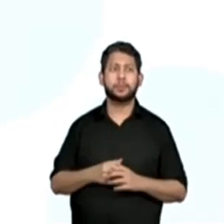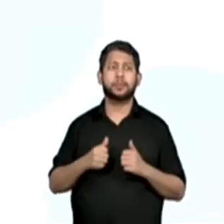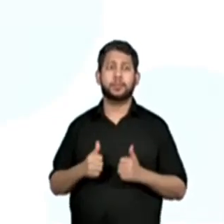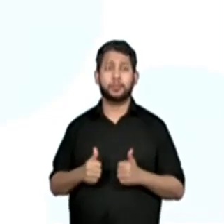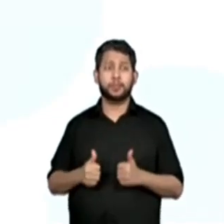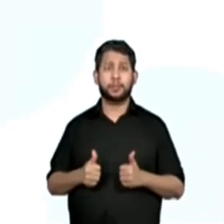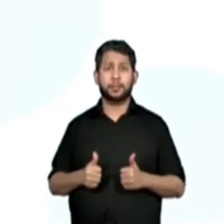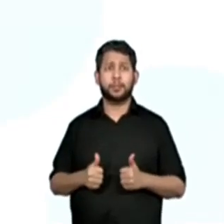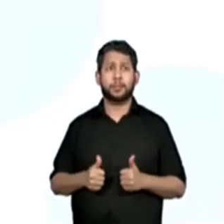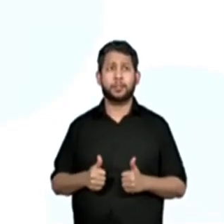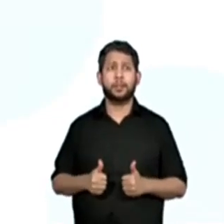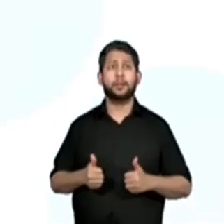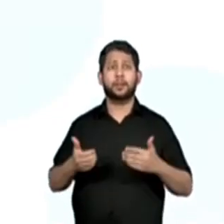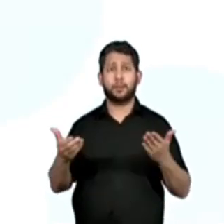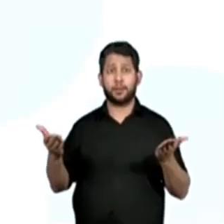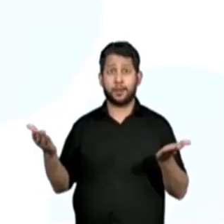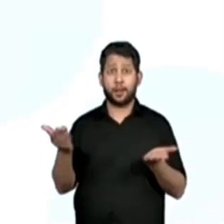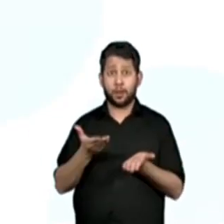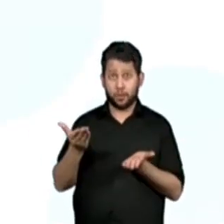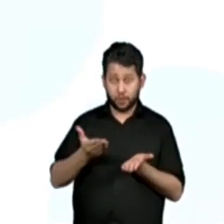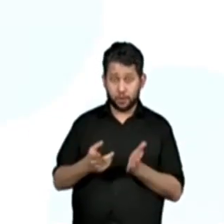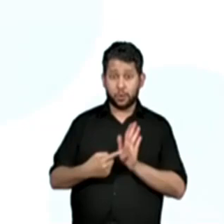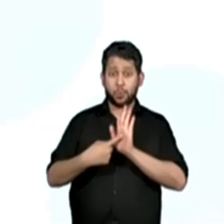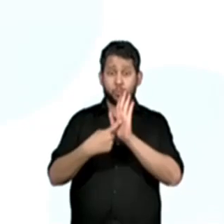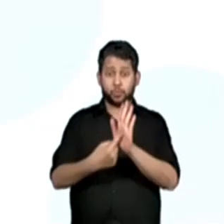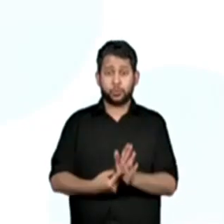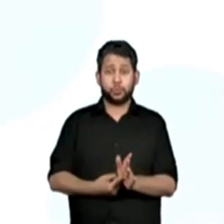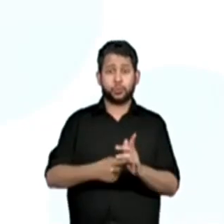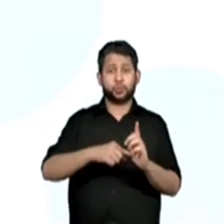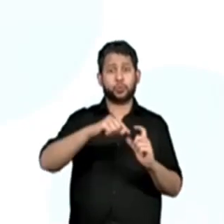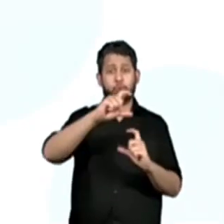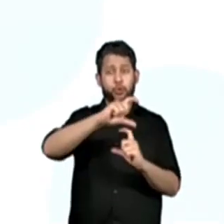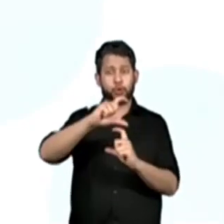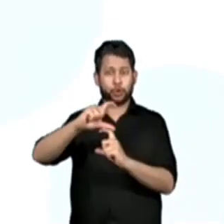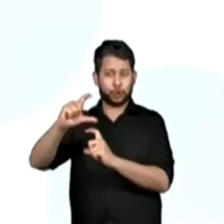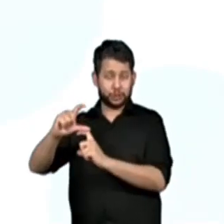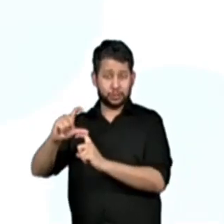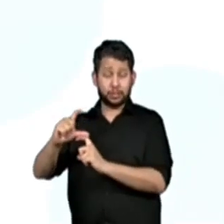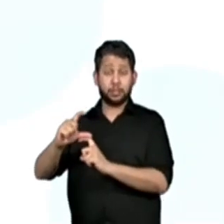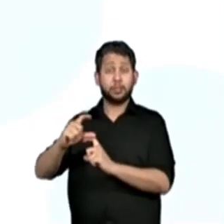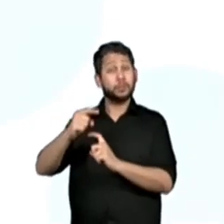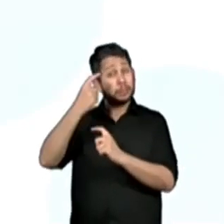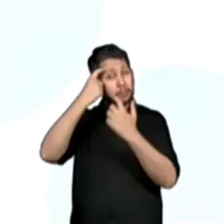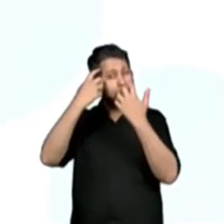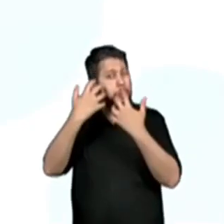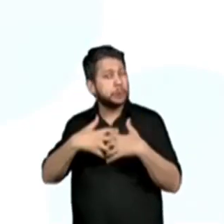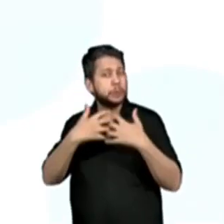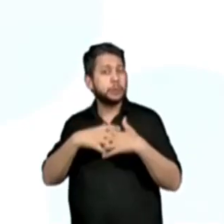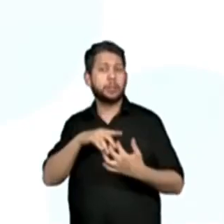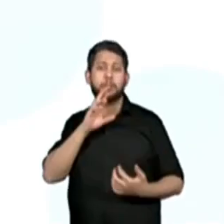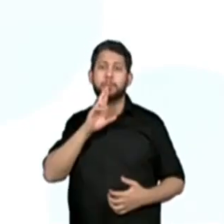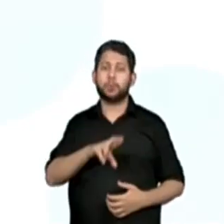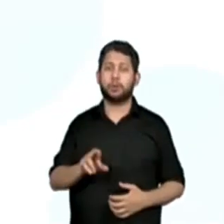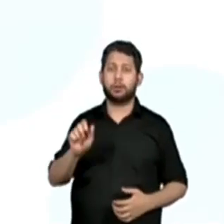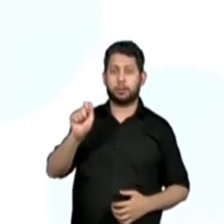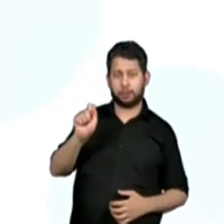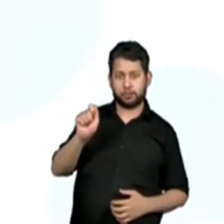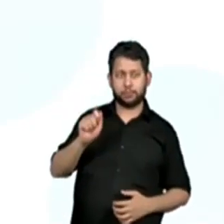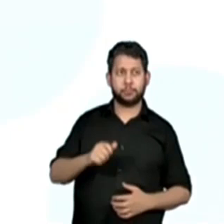lá. A partir da nossa tirinha, responda. Letra